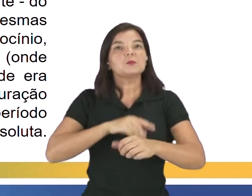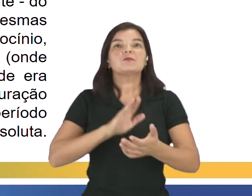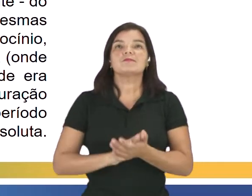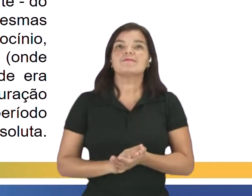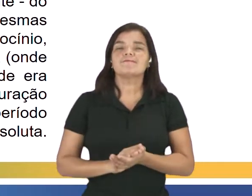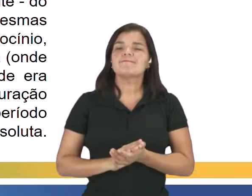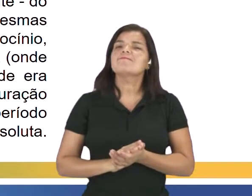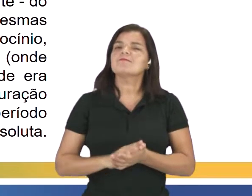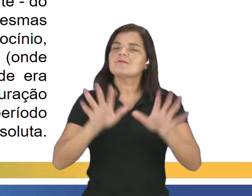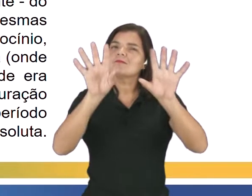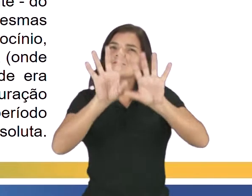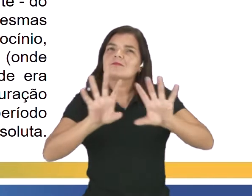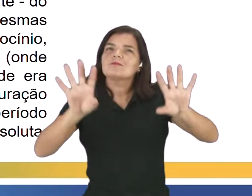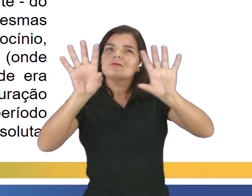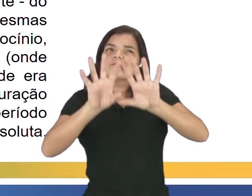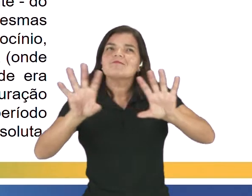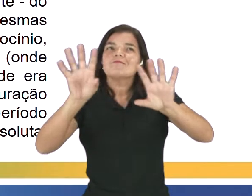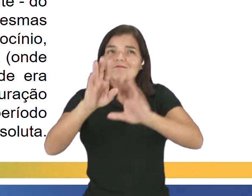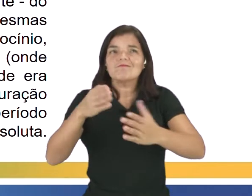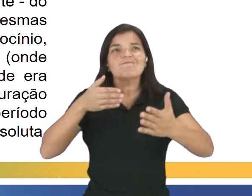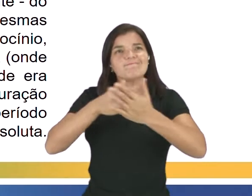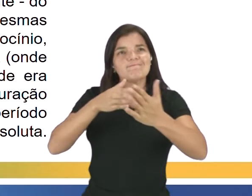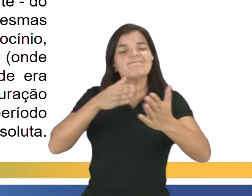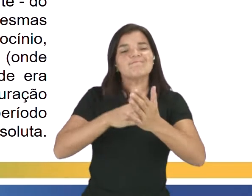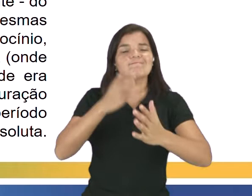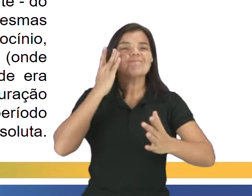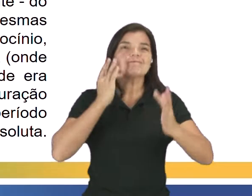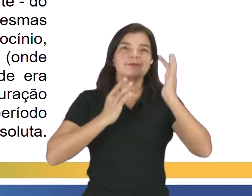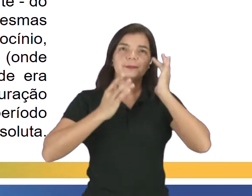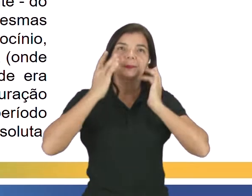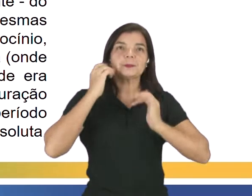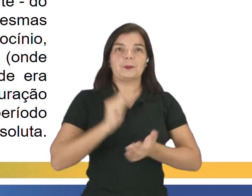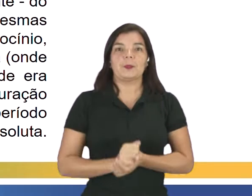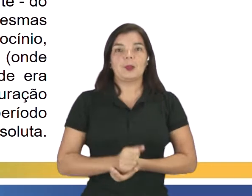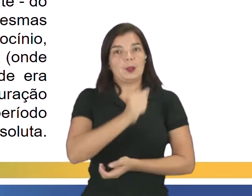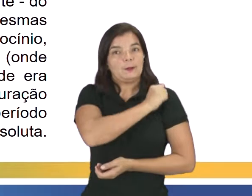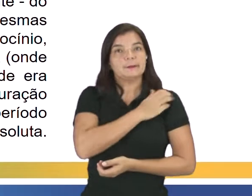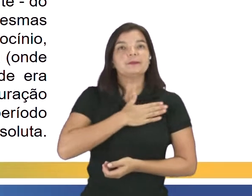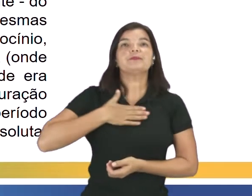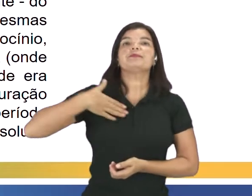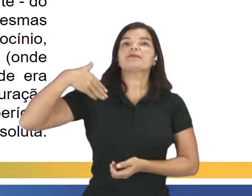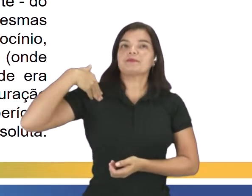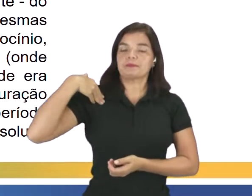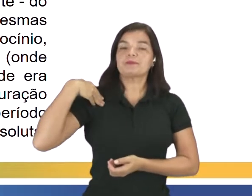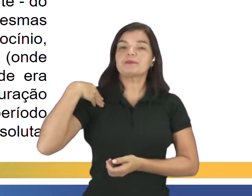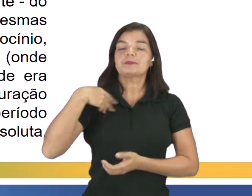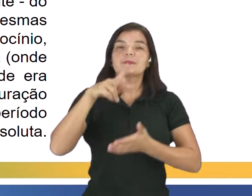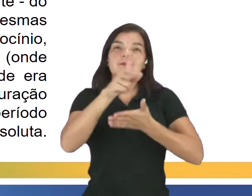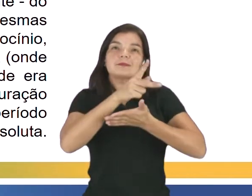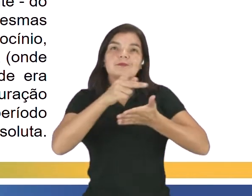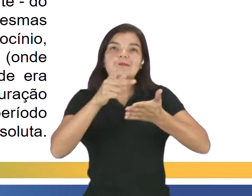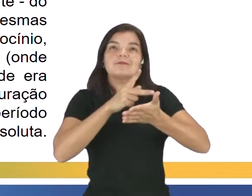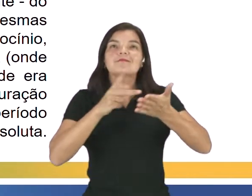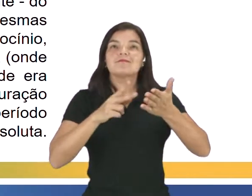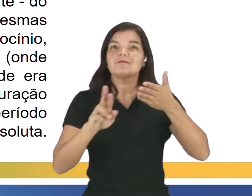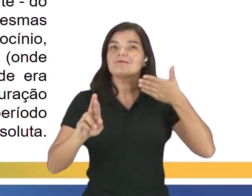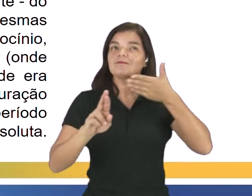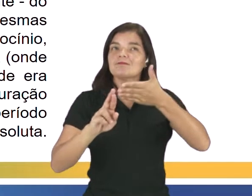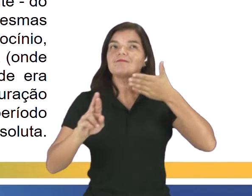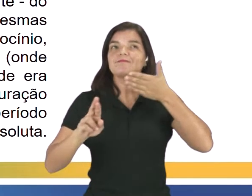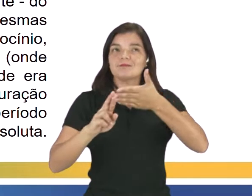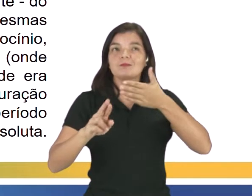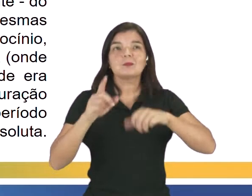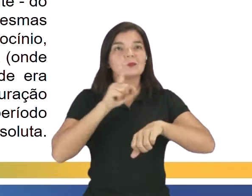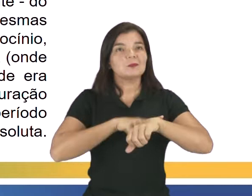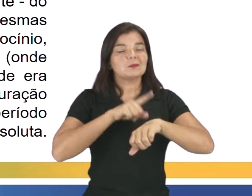as condições climáticas interferem no acontecimento teatral. Aristóteles, em sua Poética, se refere à unidade